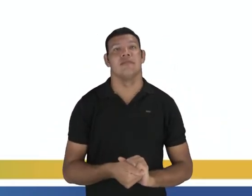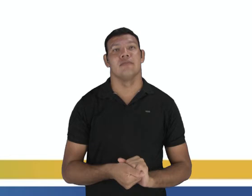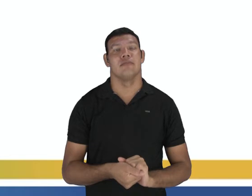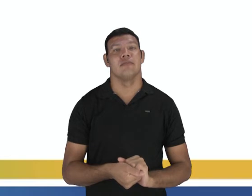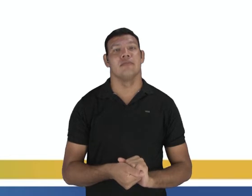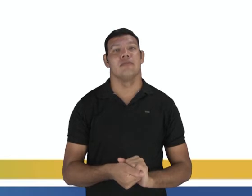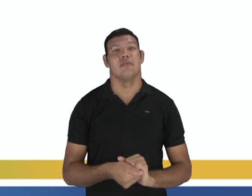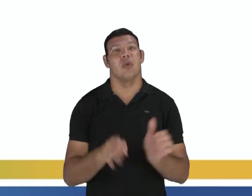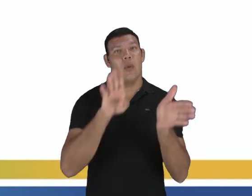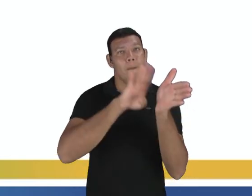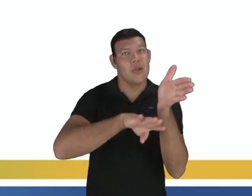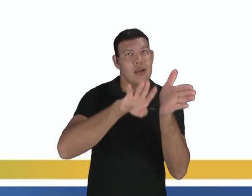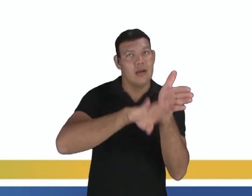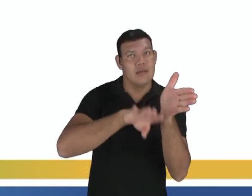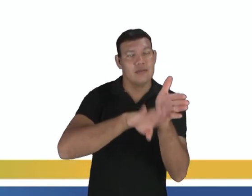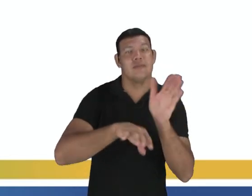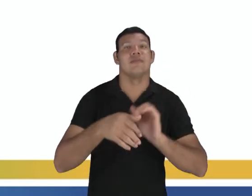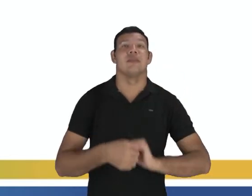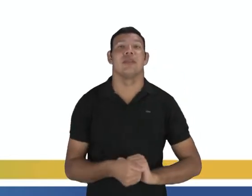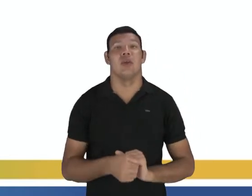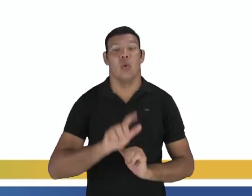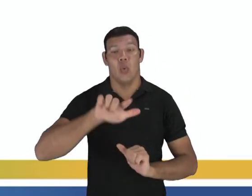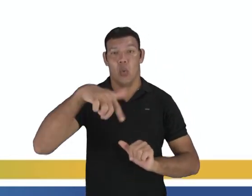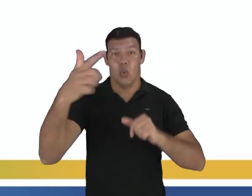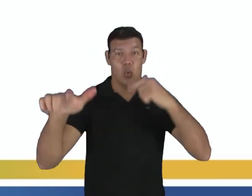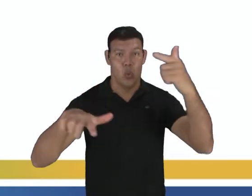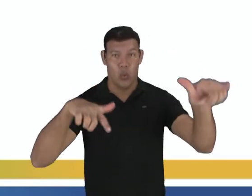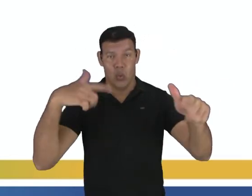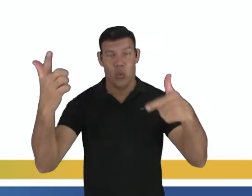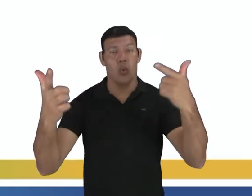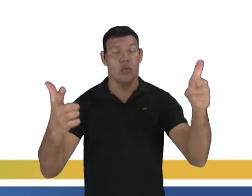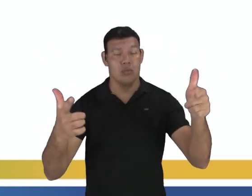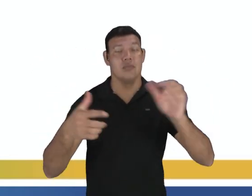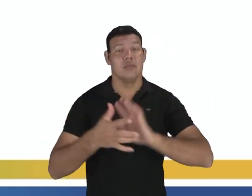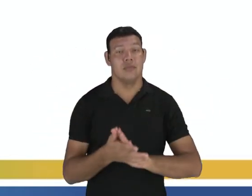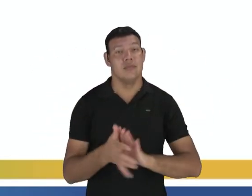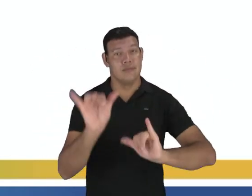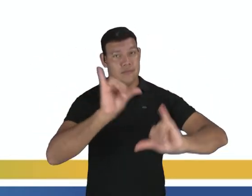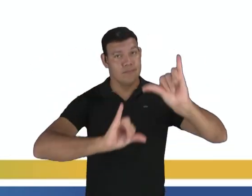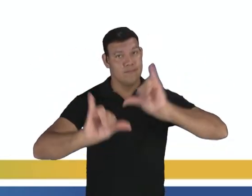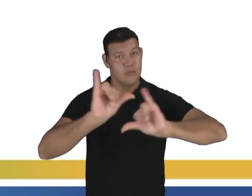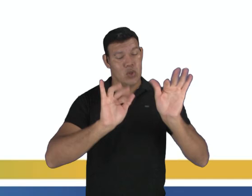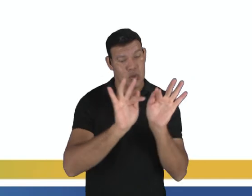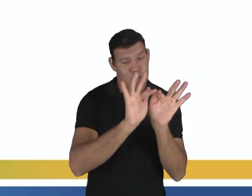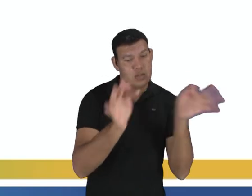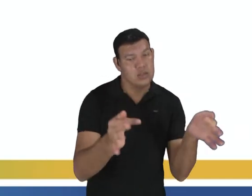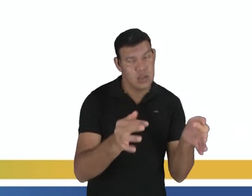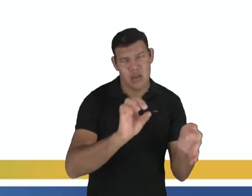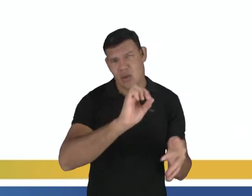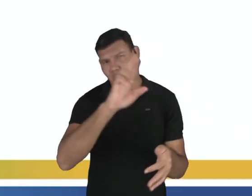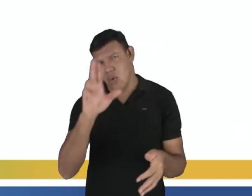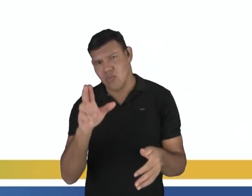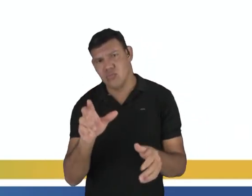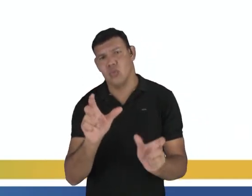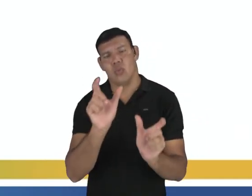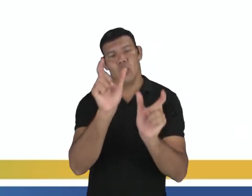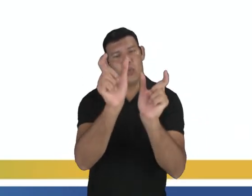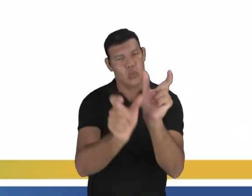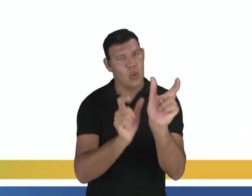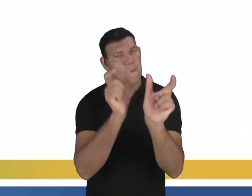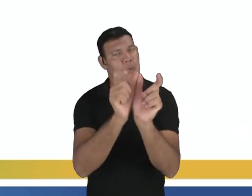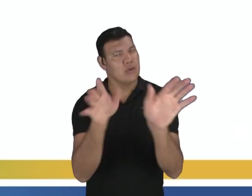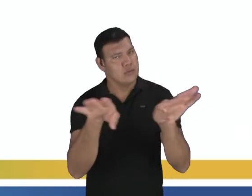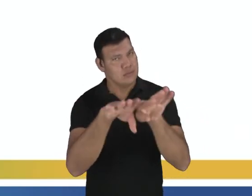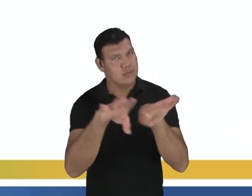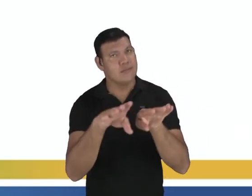se decompor ou desdobrar em outras substâncias. Elas podem ser simples ou compostas lá no nosso